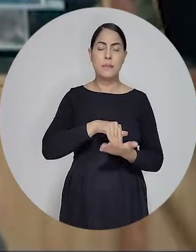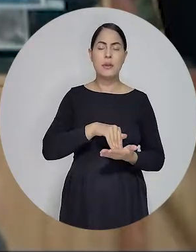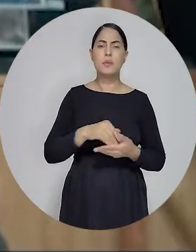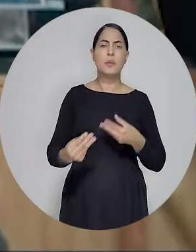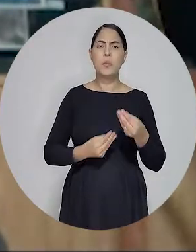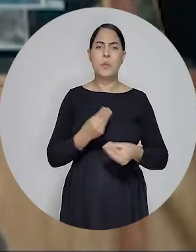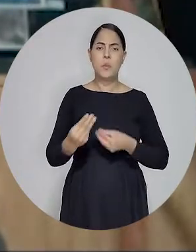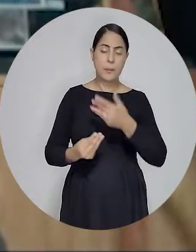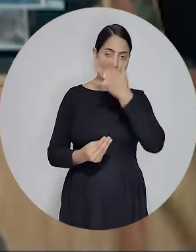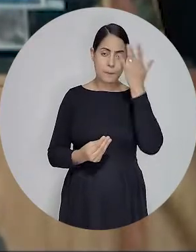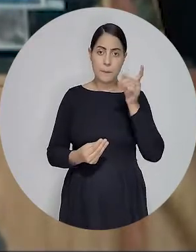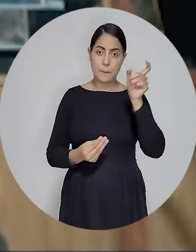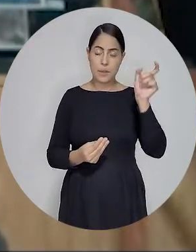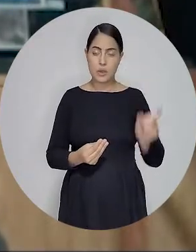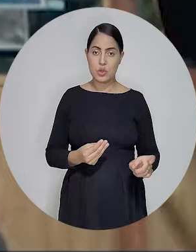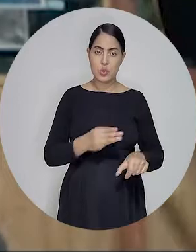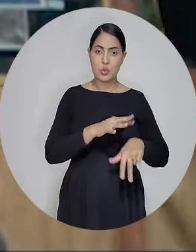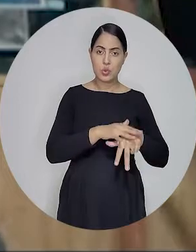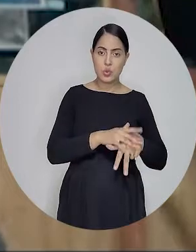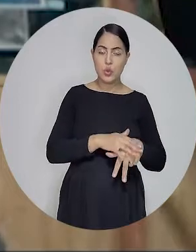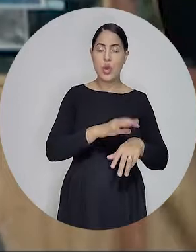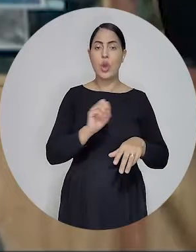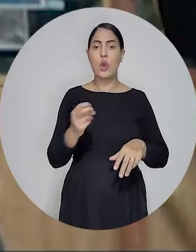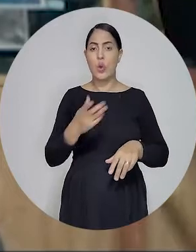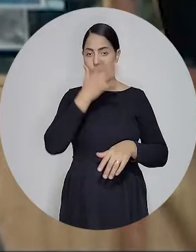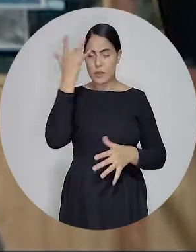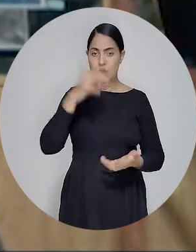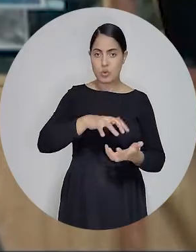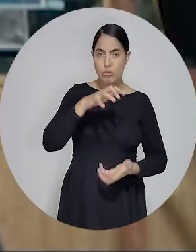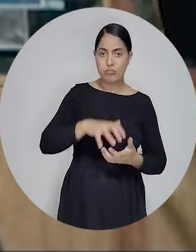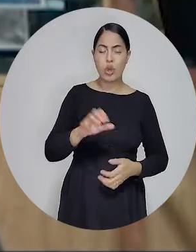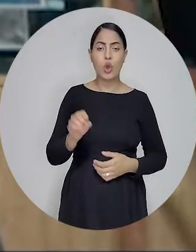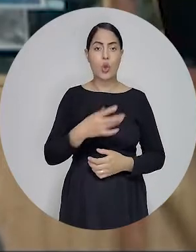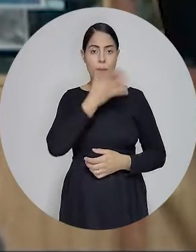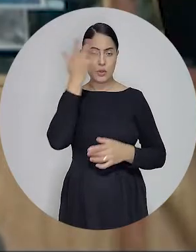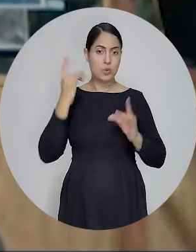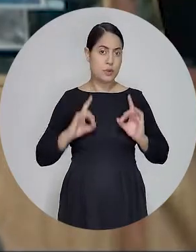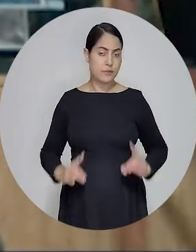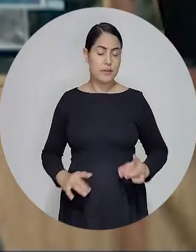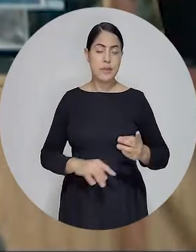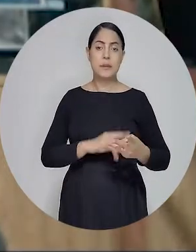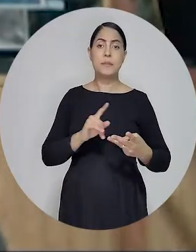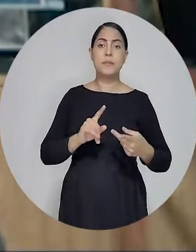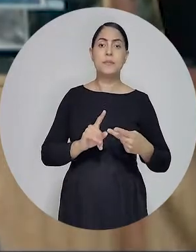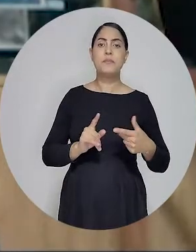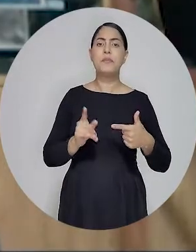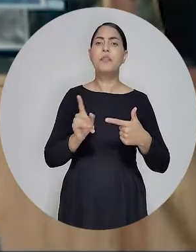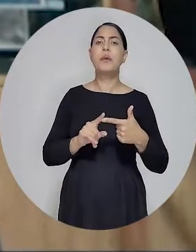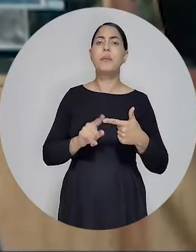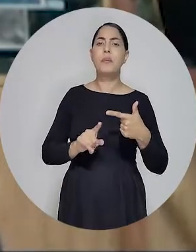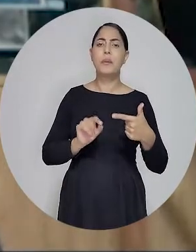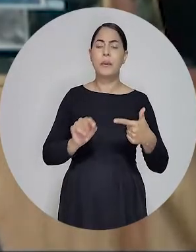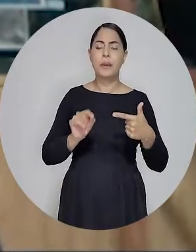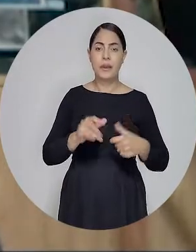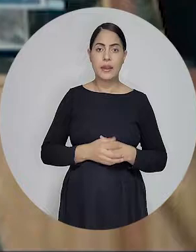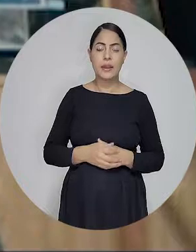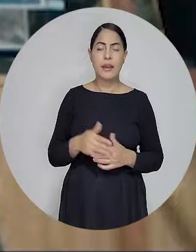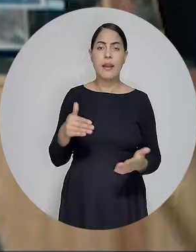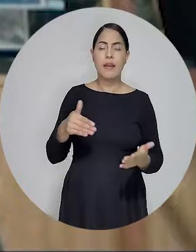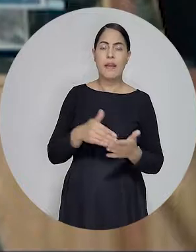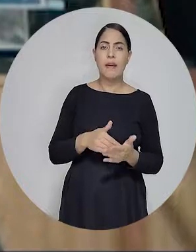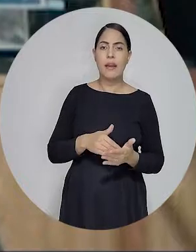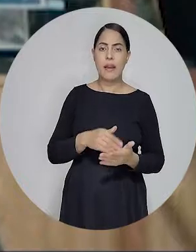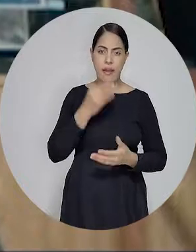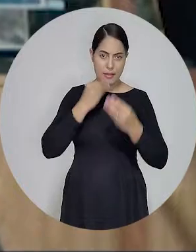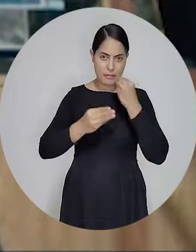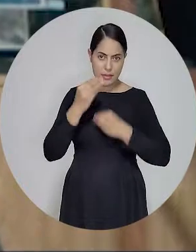mínimos, onde o beneficiário seja idoso, portador de doença grave ou portador de deficiência. Depois, vem os créditos alimentares até